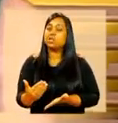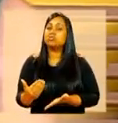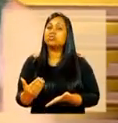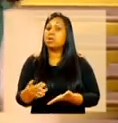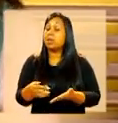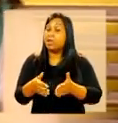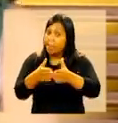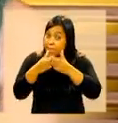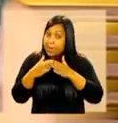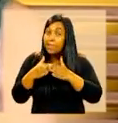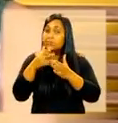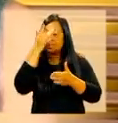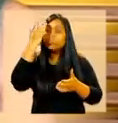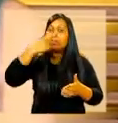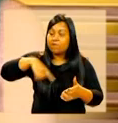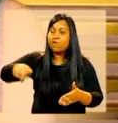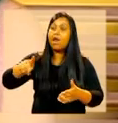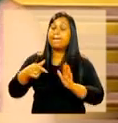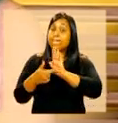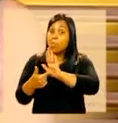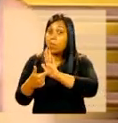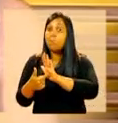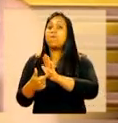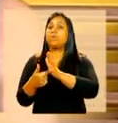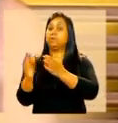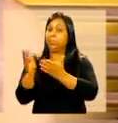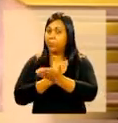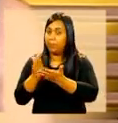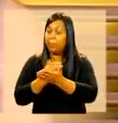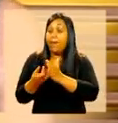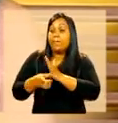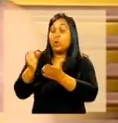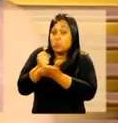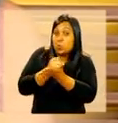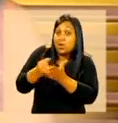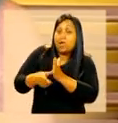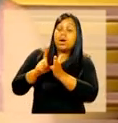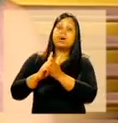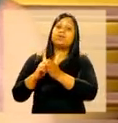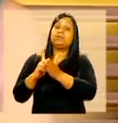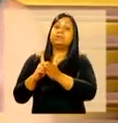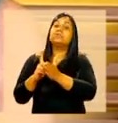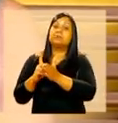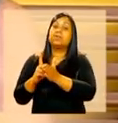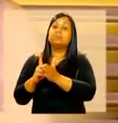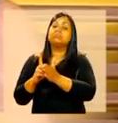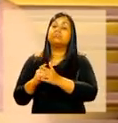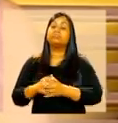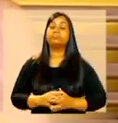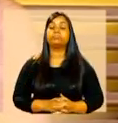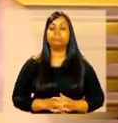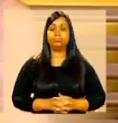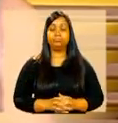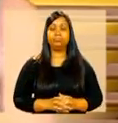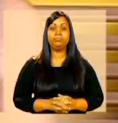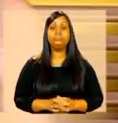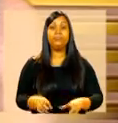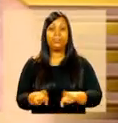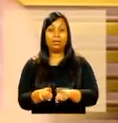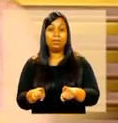documento, cobra que o cliente mande esse documento para a gente poder se anteceder ao problema,